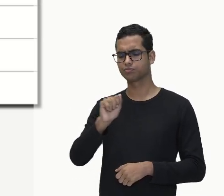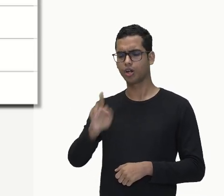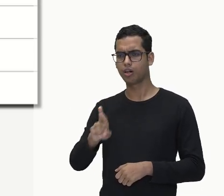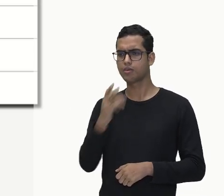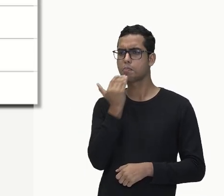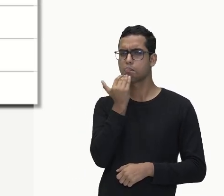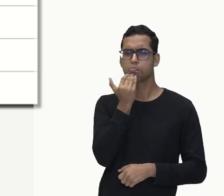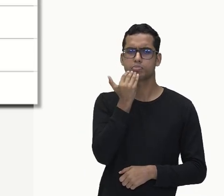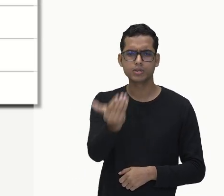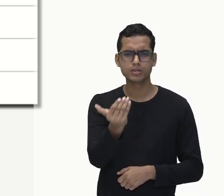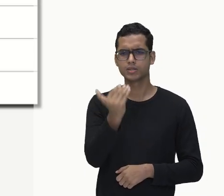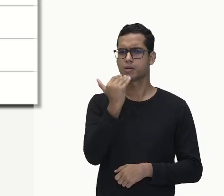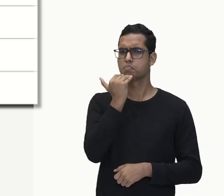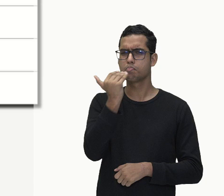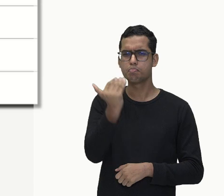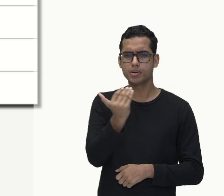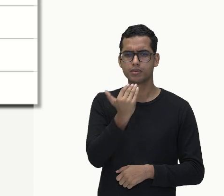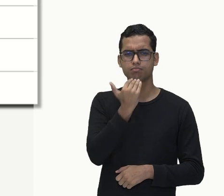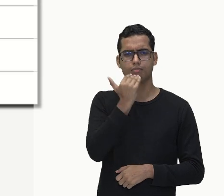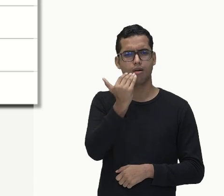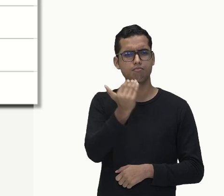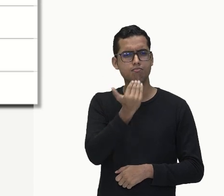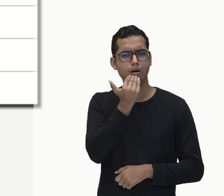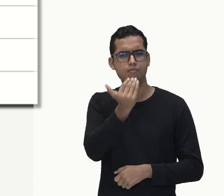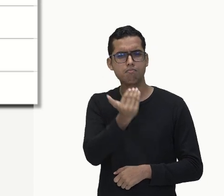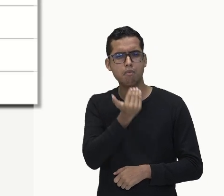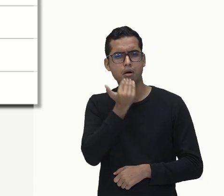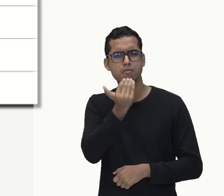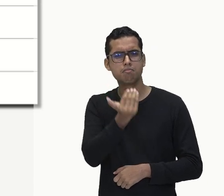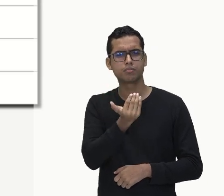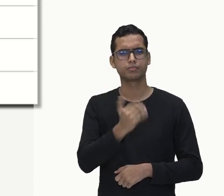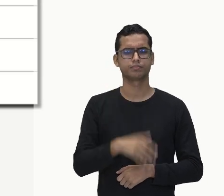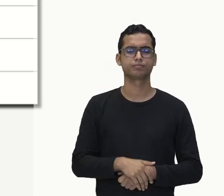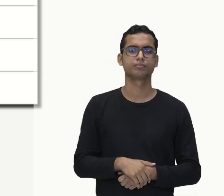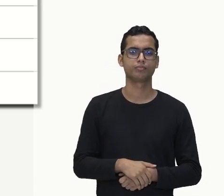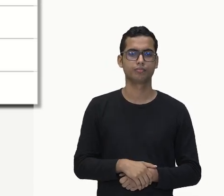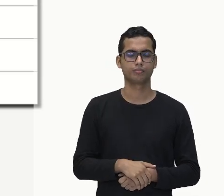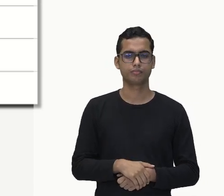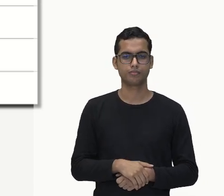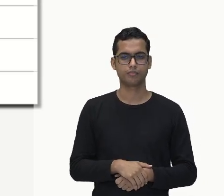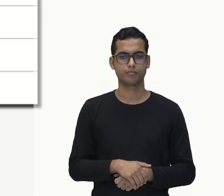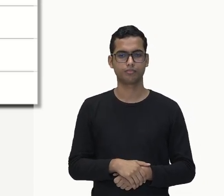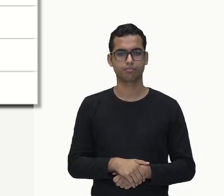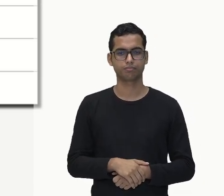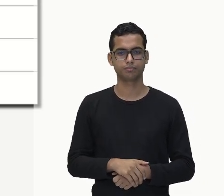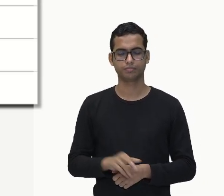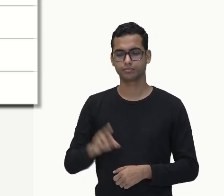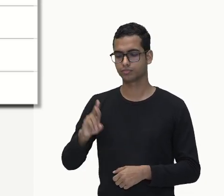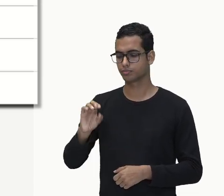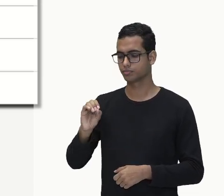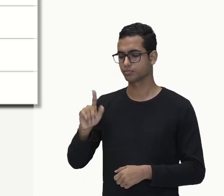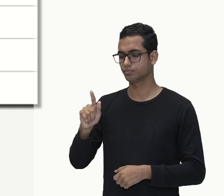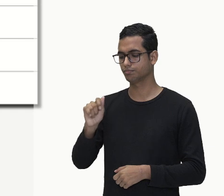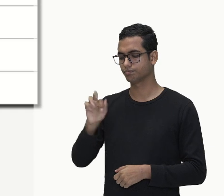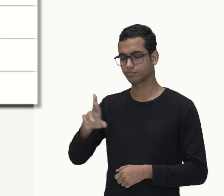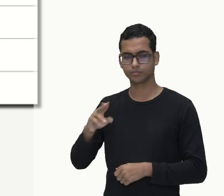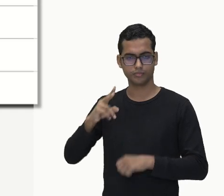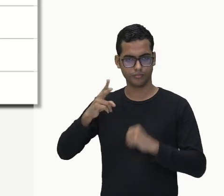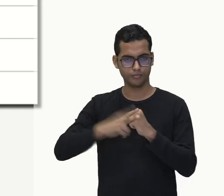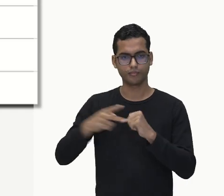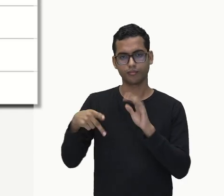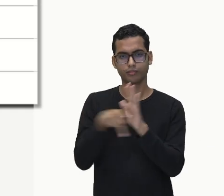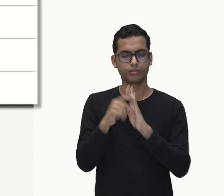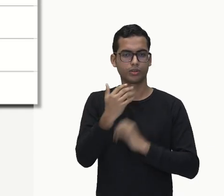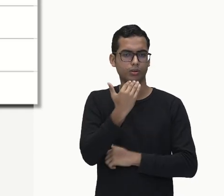É clamar por aquilo. Quando a gente conjuga o verbo rogar na língua, no presente, nós